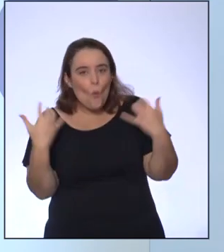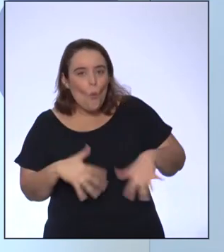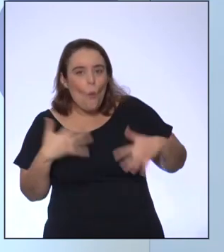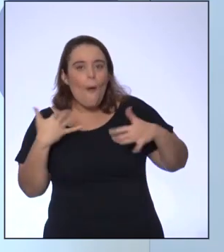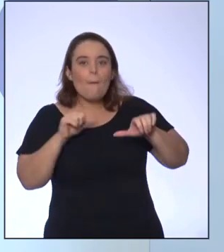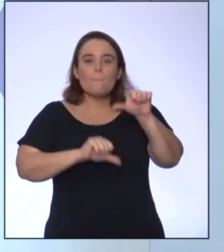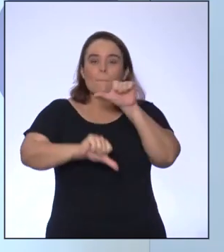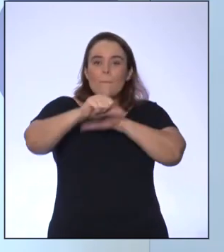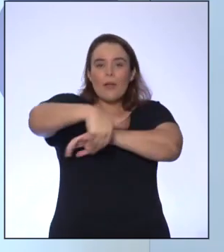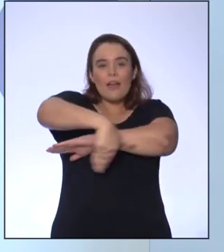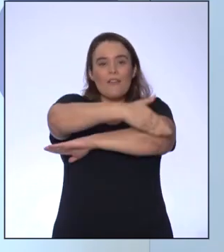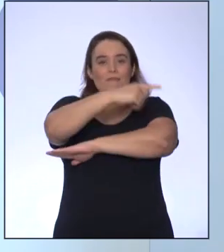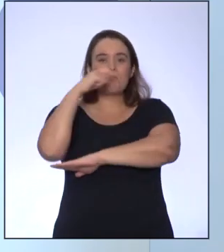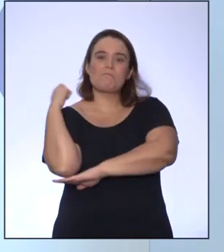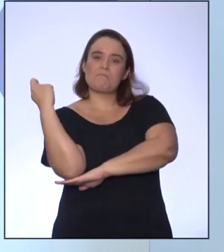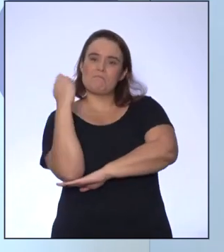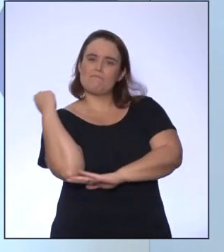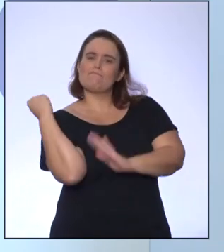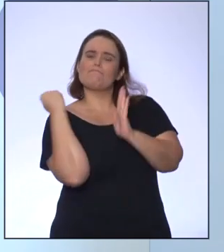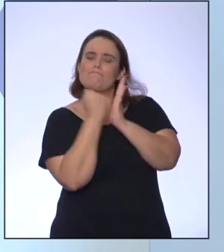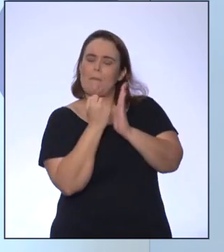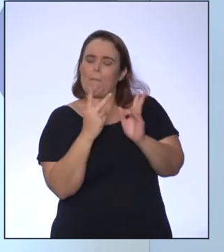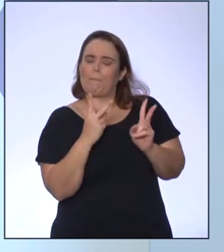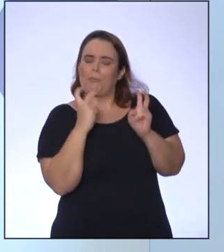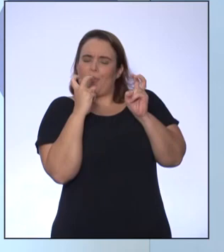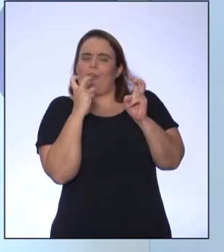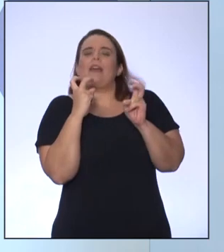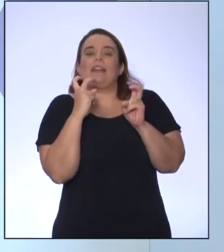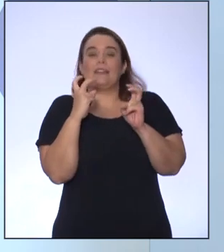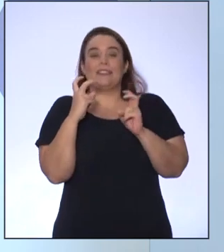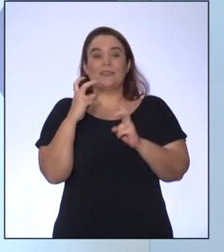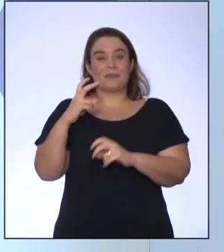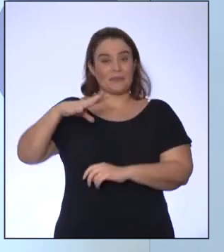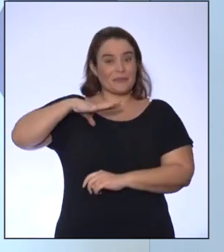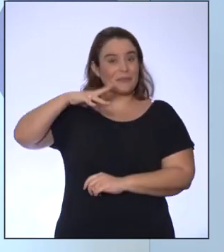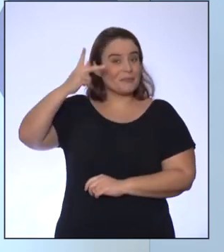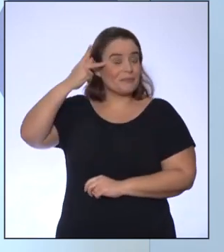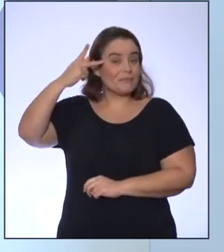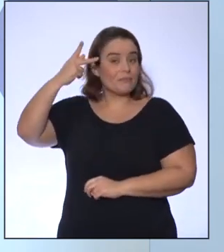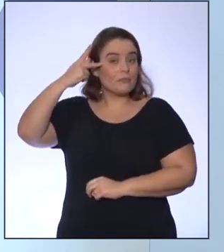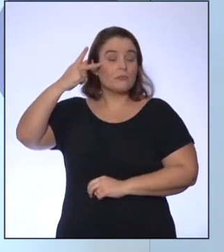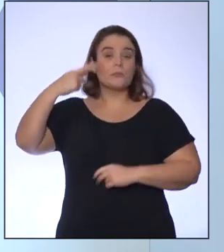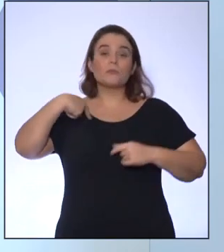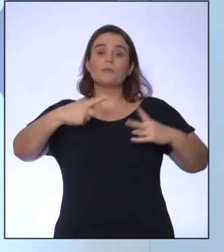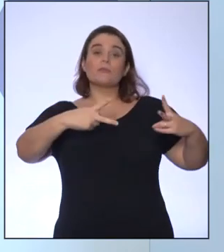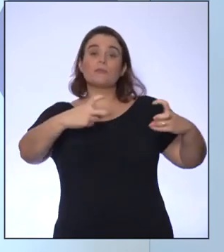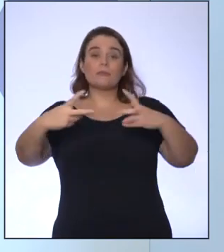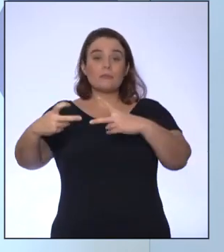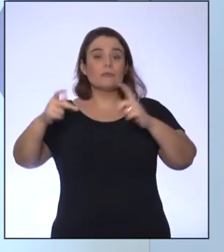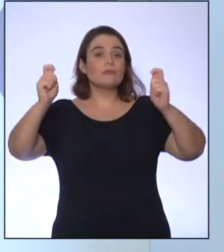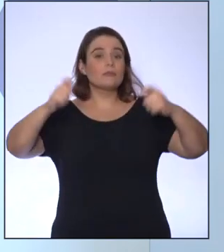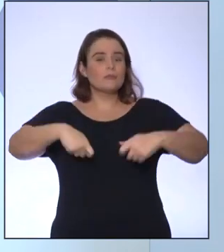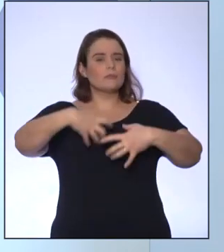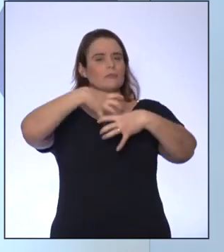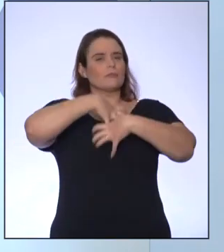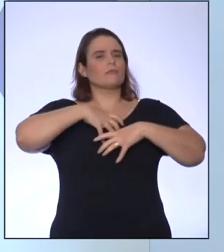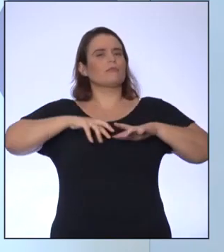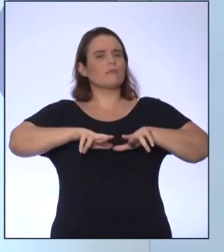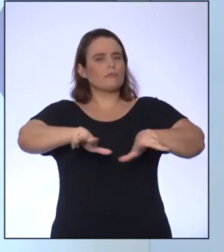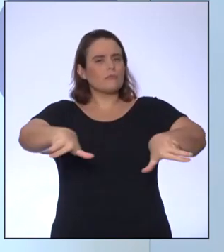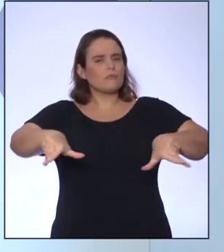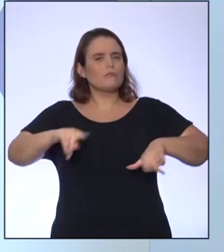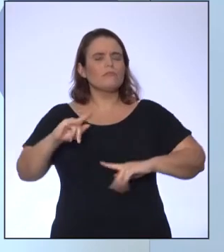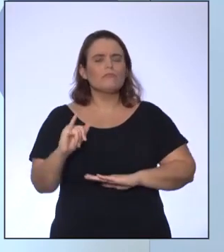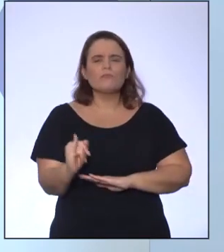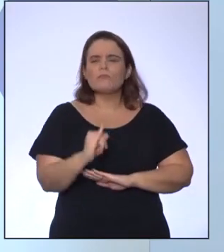né? Uma avenida que é marco da cidade de São Paulo, e a gente consegue perceber aspectos, né, que são